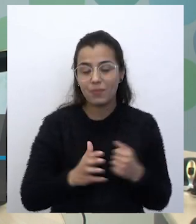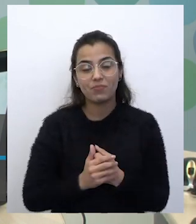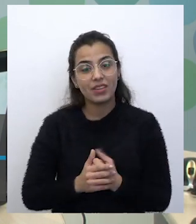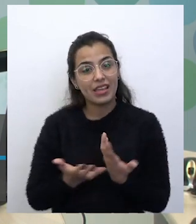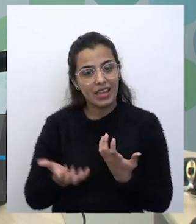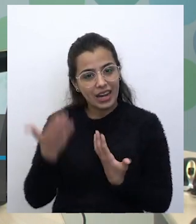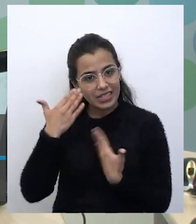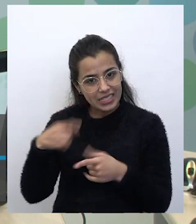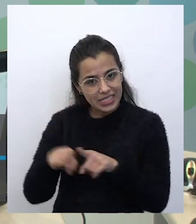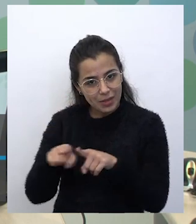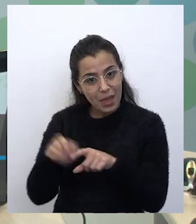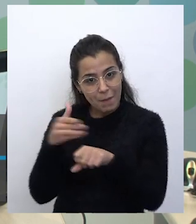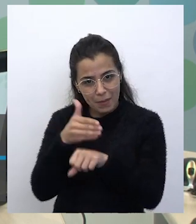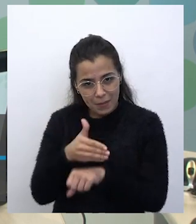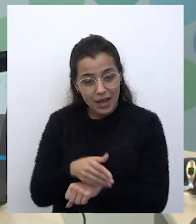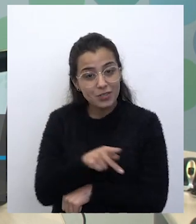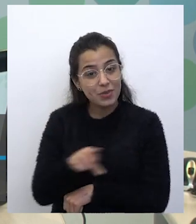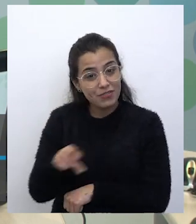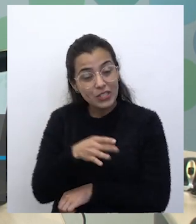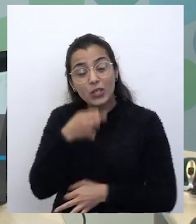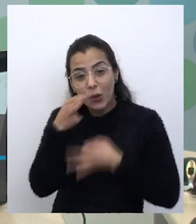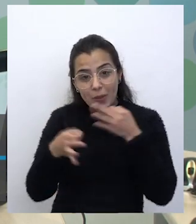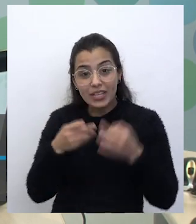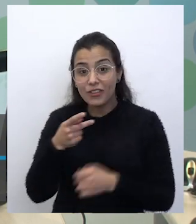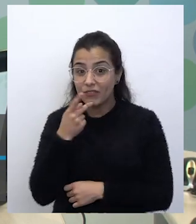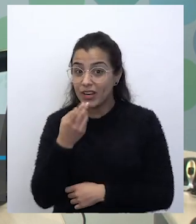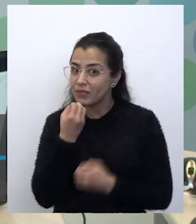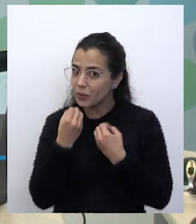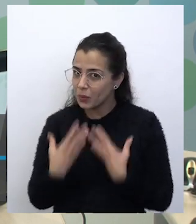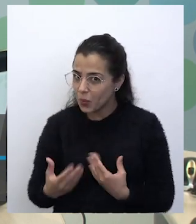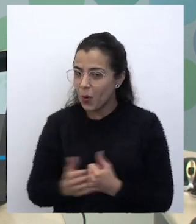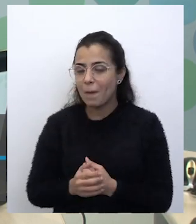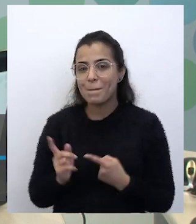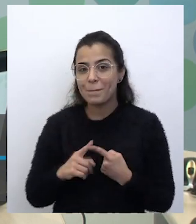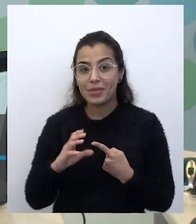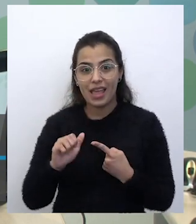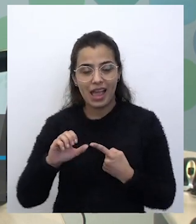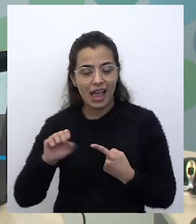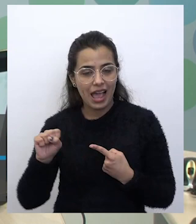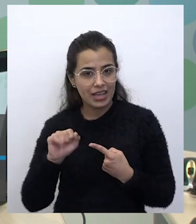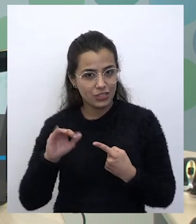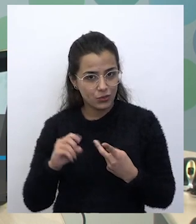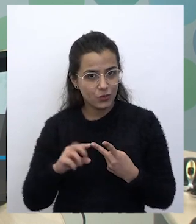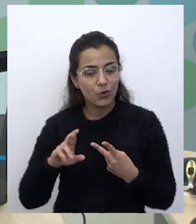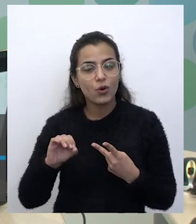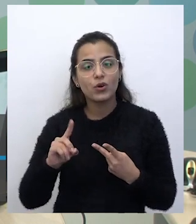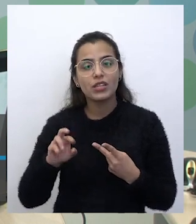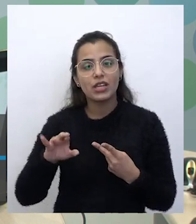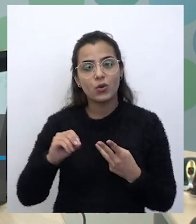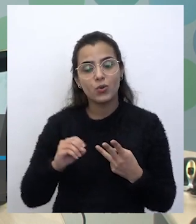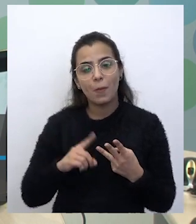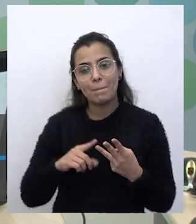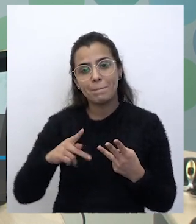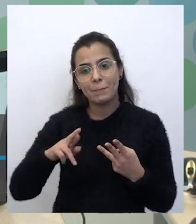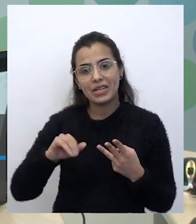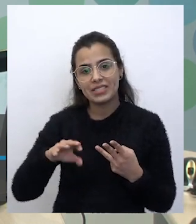professores que estão fazendo comentários a respeito da aula, dizendo que a aula está muito boa. São os professores Cássio, Rodrigo, Priscila e Mônica.